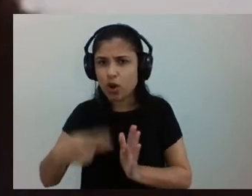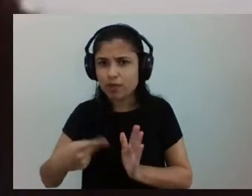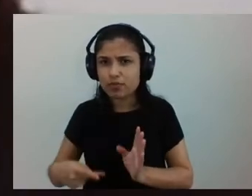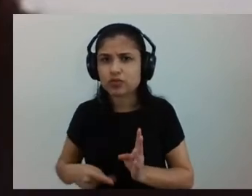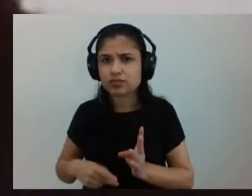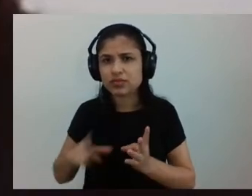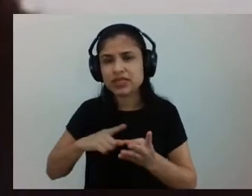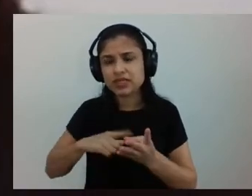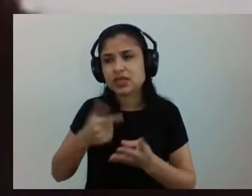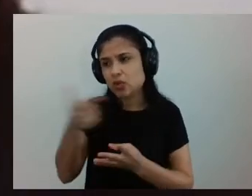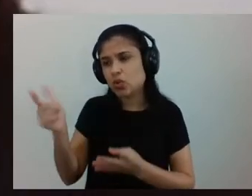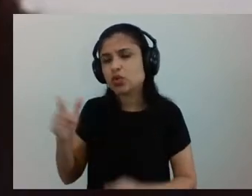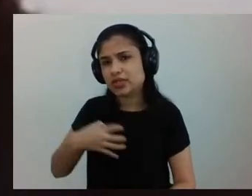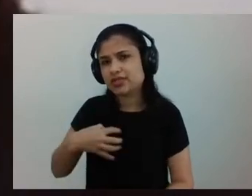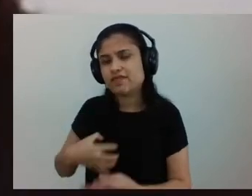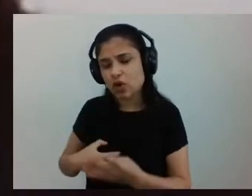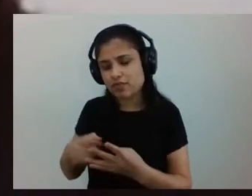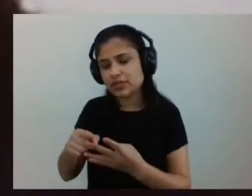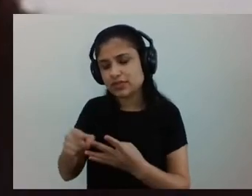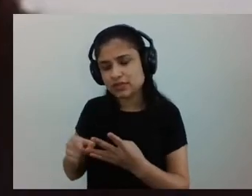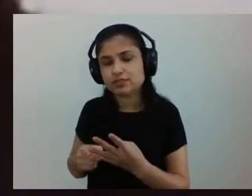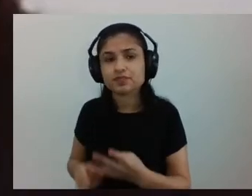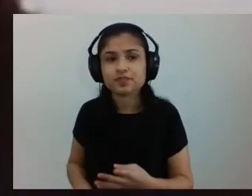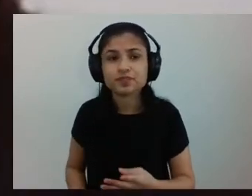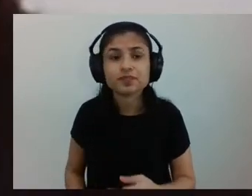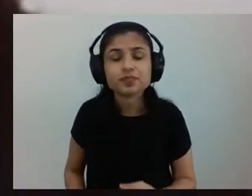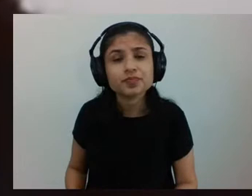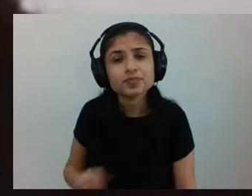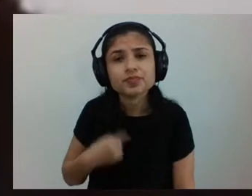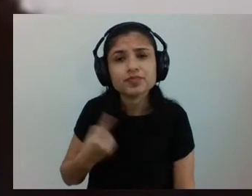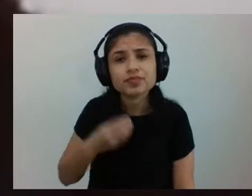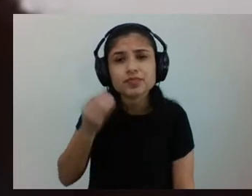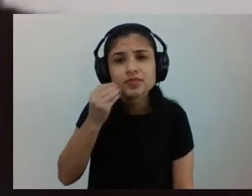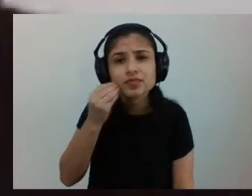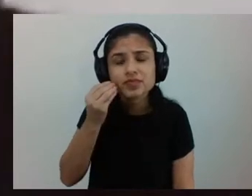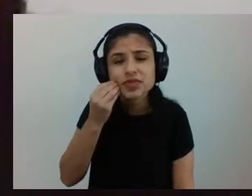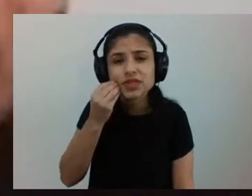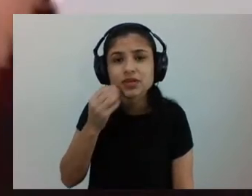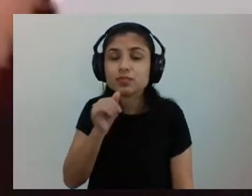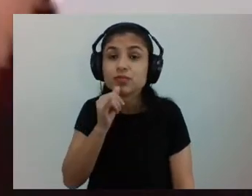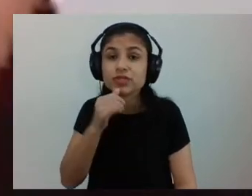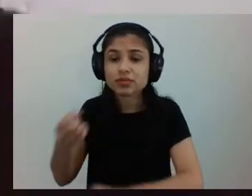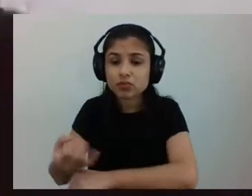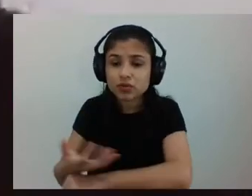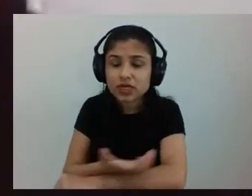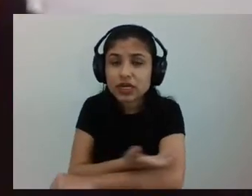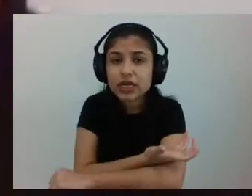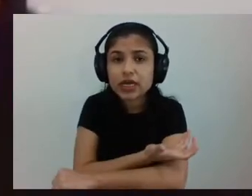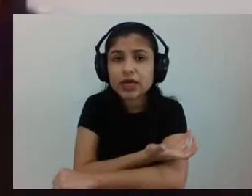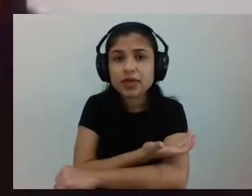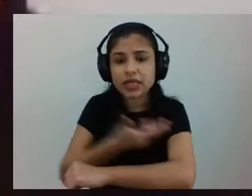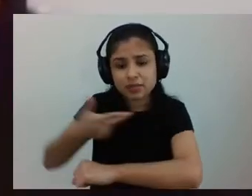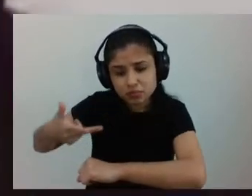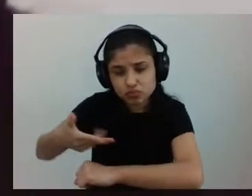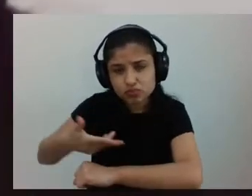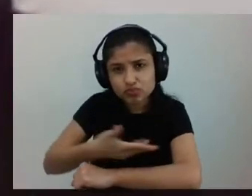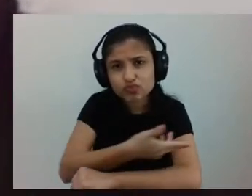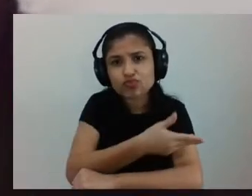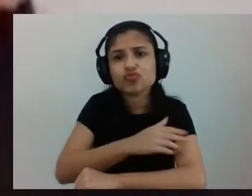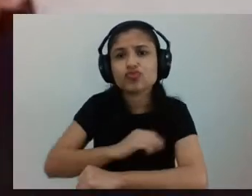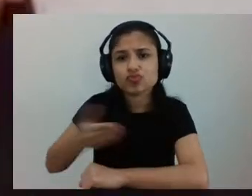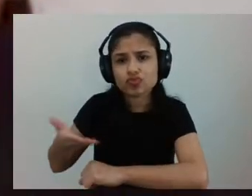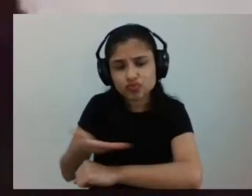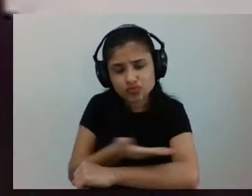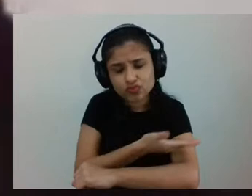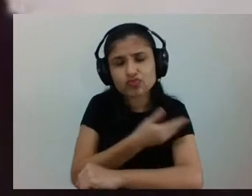exemplo, arrumando lados, grama cortada, arrumando calçadas, telhados.